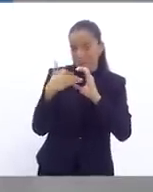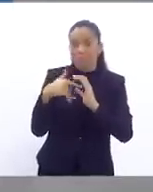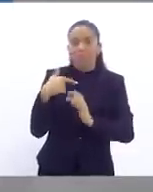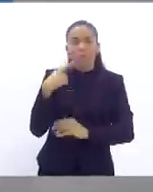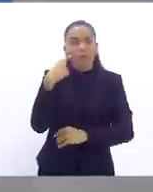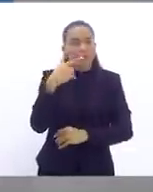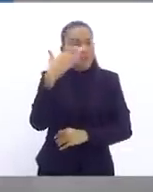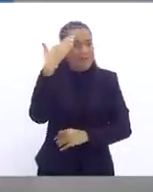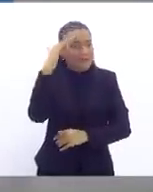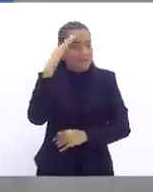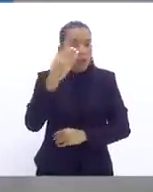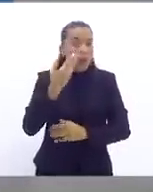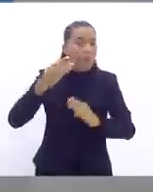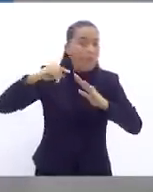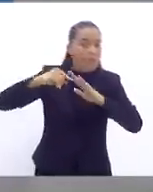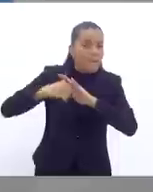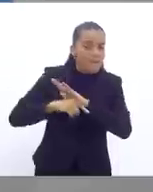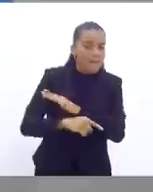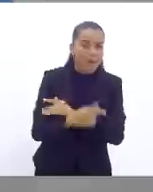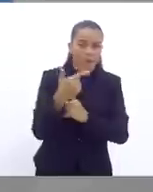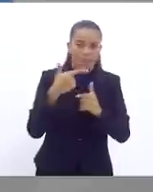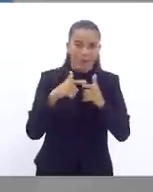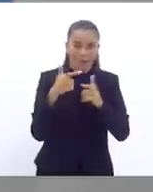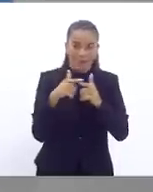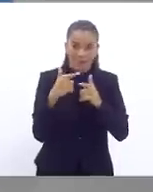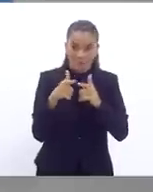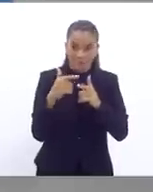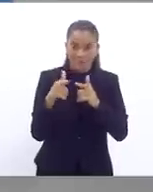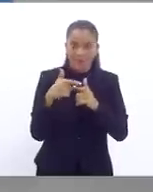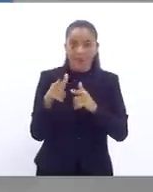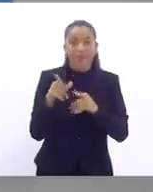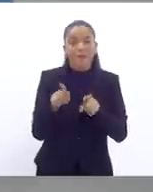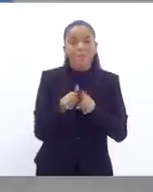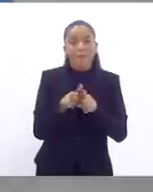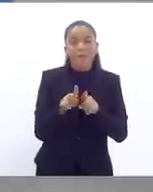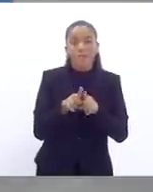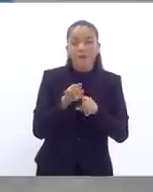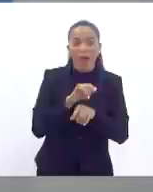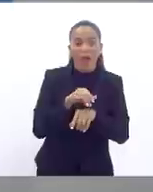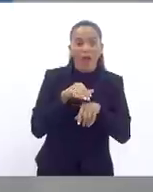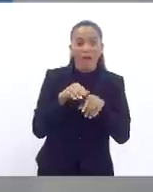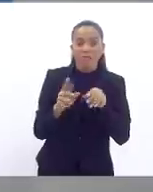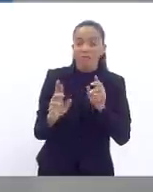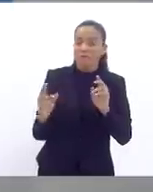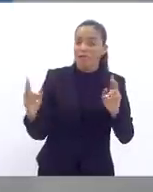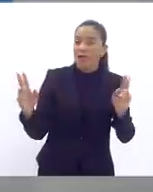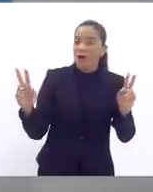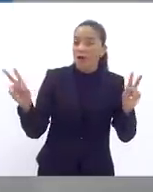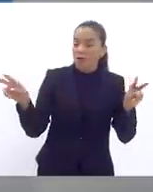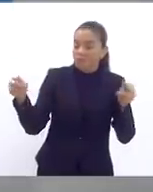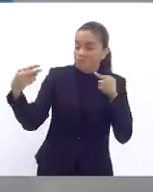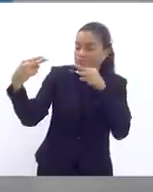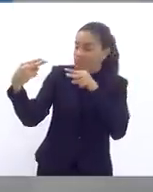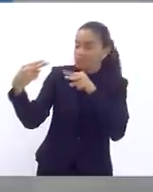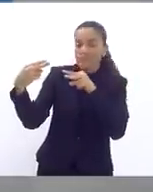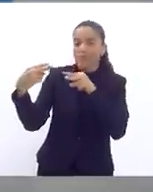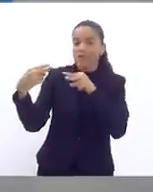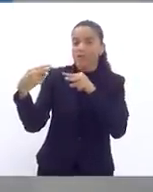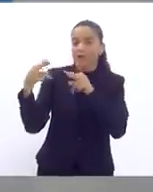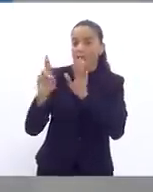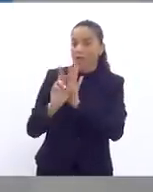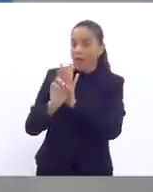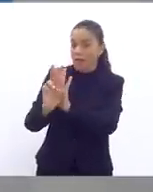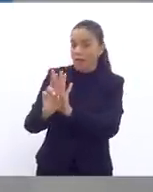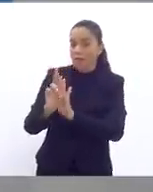magnitude do problema porque aí já me dirigindo ao governo do estado que representado pelo rio previdência